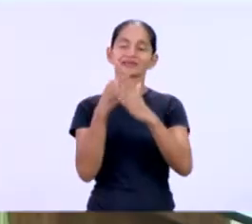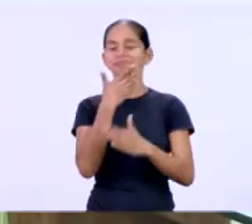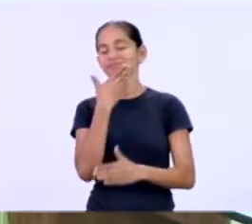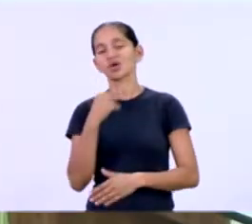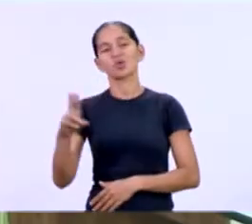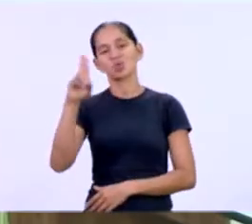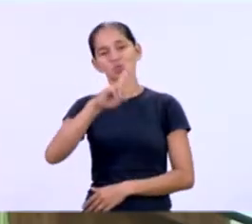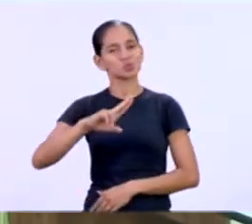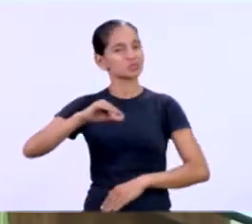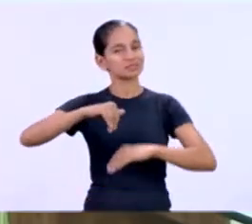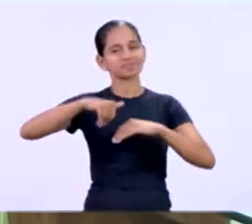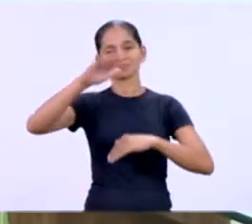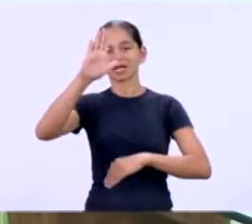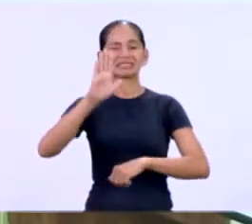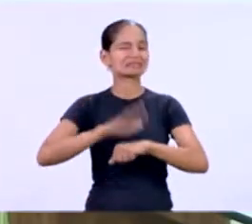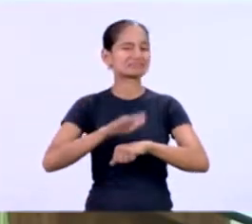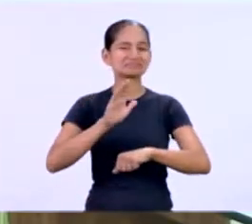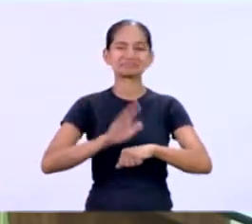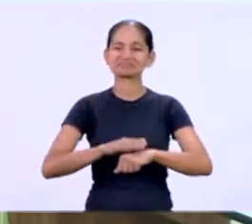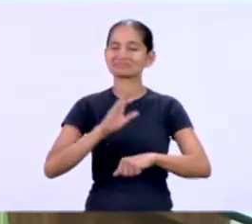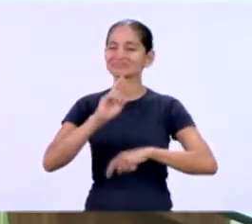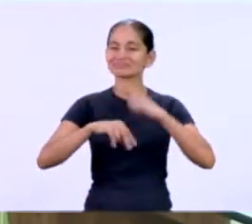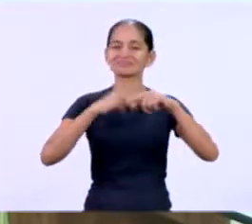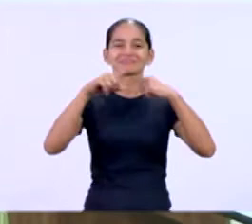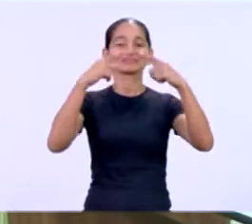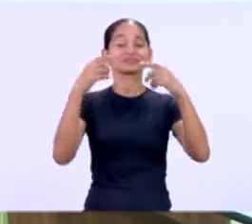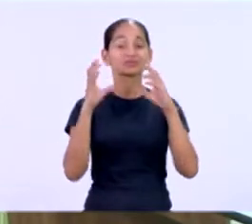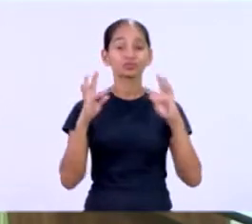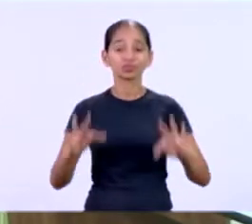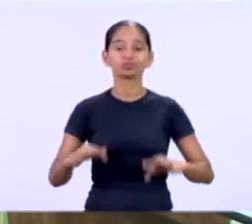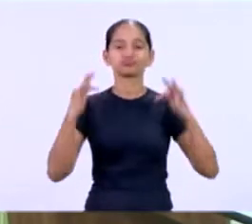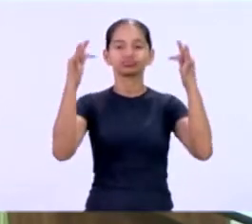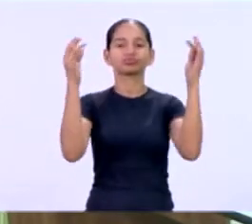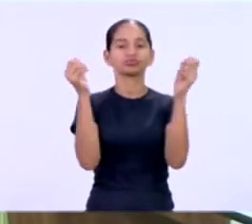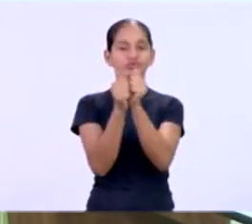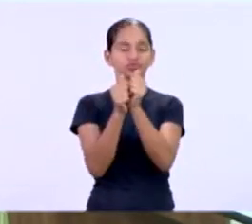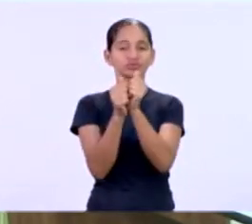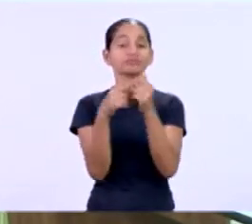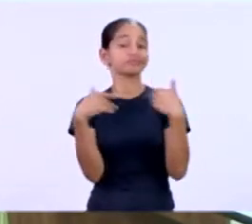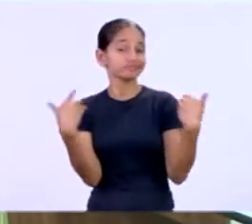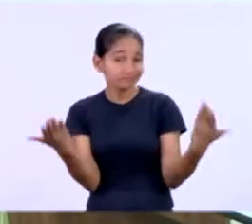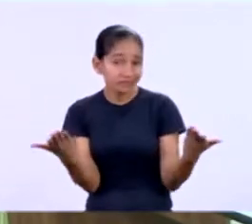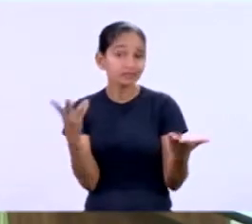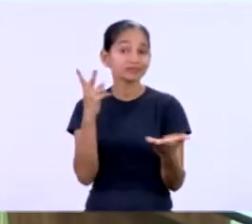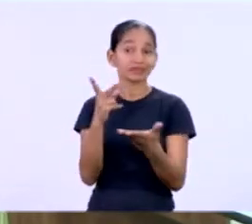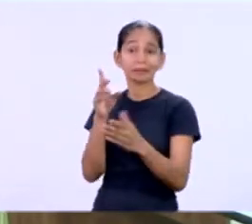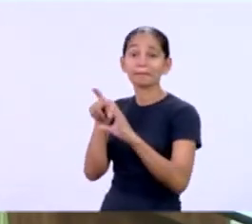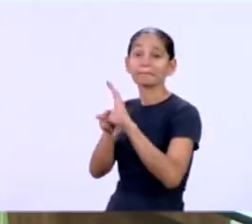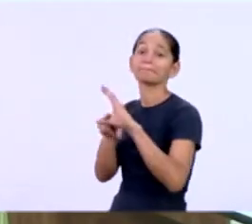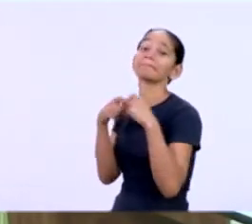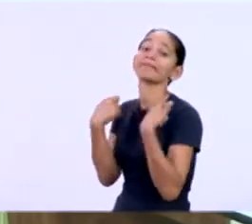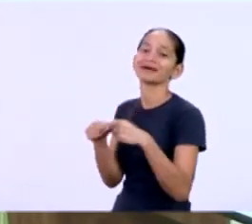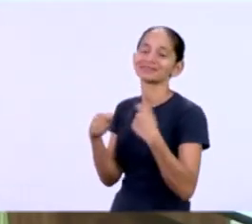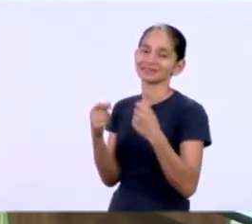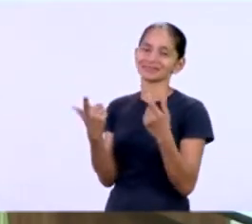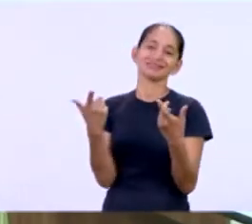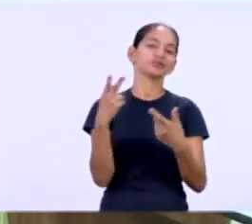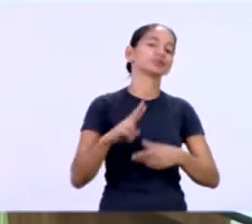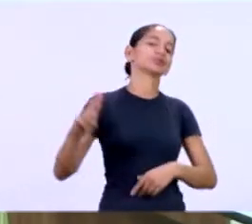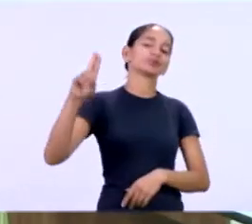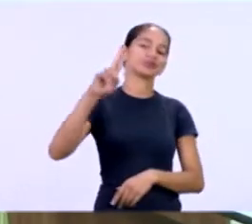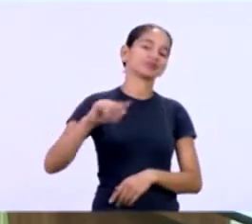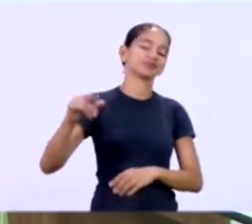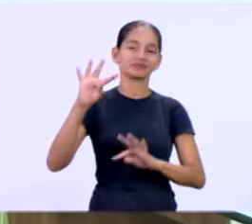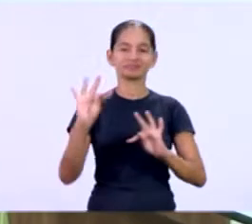que existem hoje são totalmente baseadas nos seus recursos tecnológicos e muito dependentes desses. Então este é um aspecto,